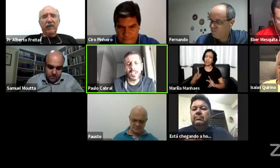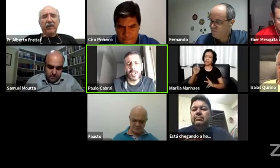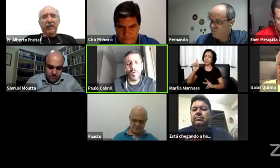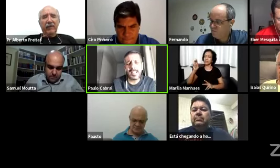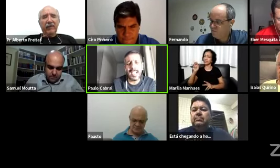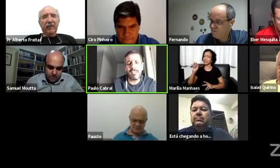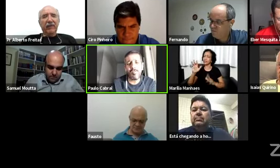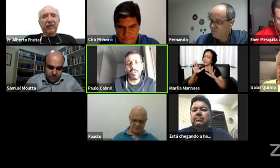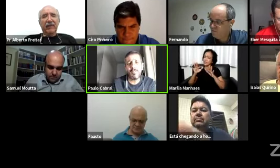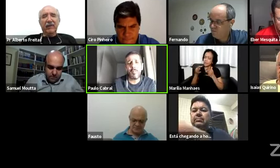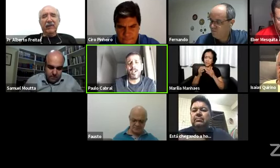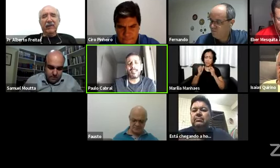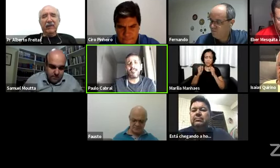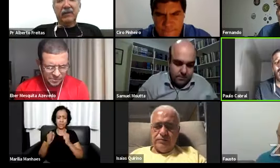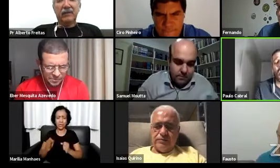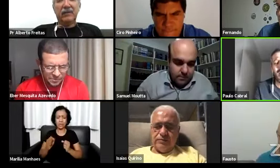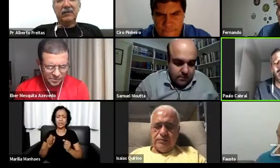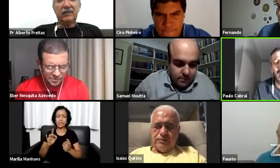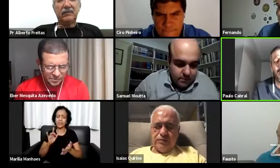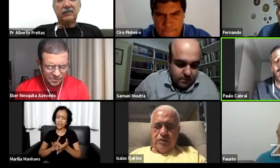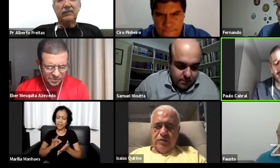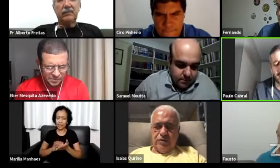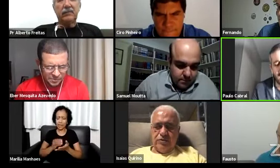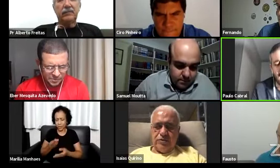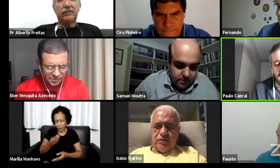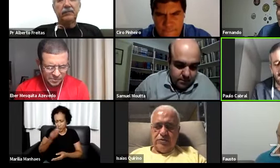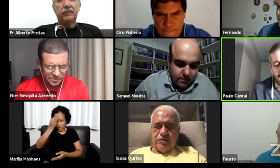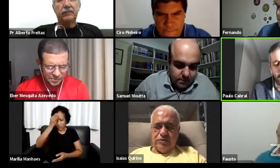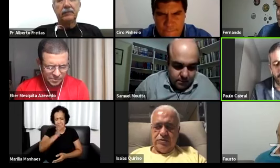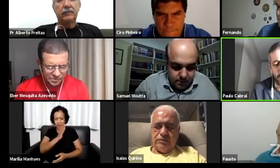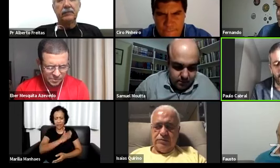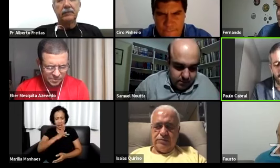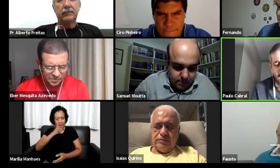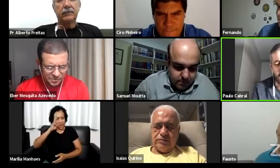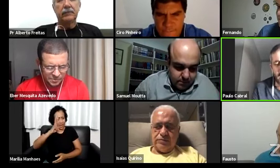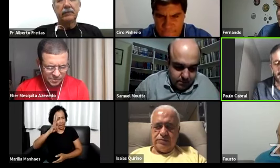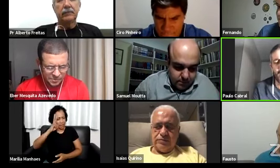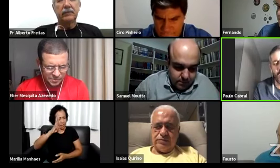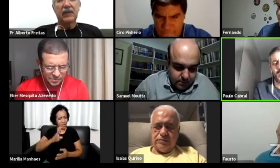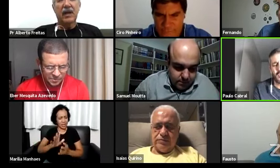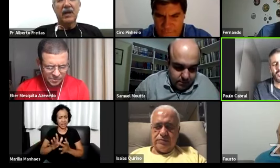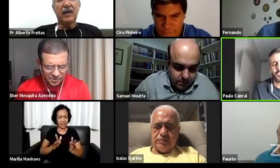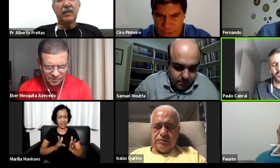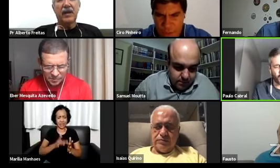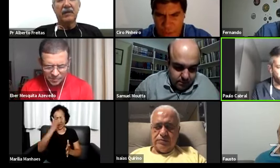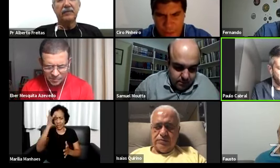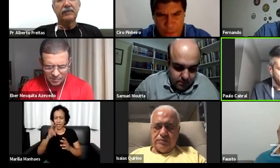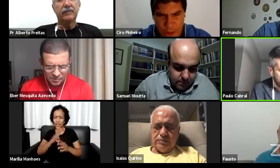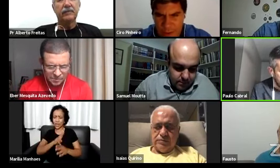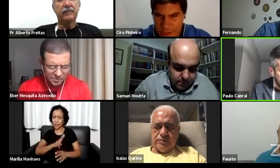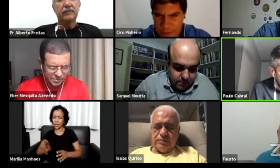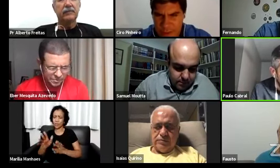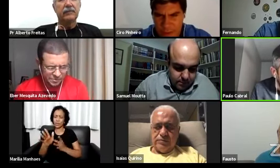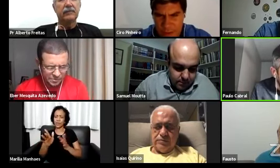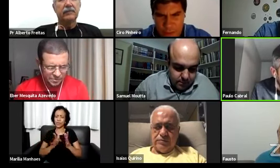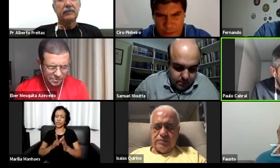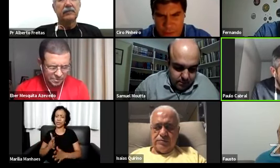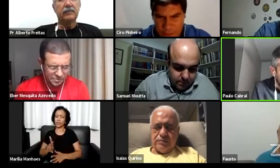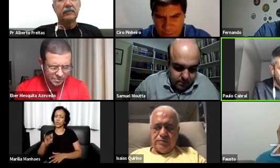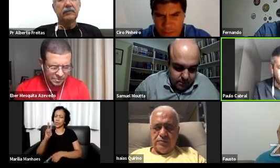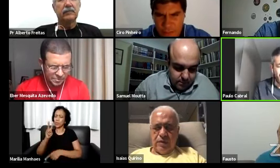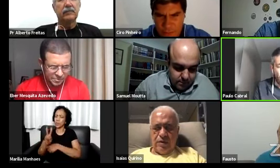possam guardar em suas memórias as melhores lembranças daqueles que foram recolhidos, Pai, em nome de Jesus, Pai. Também